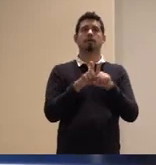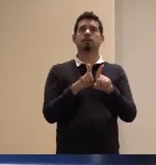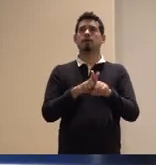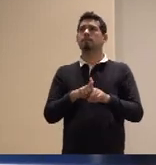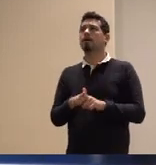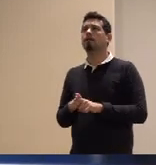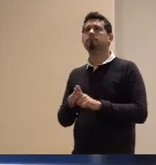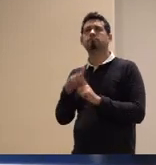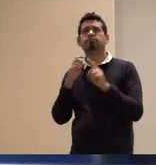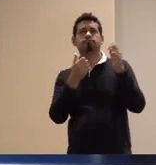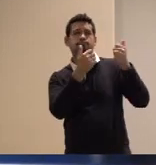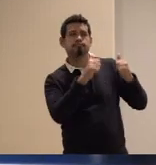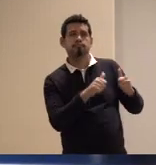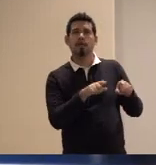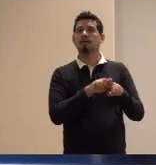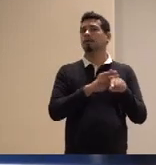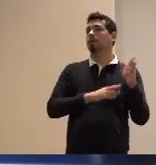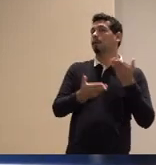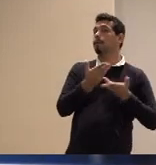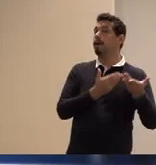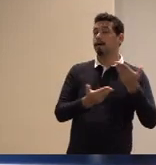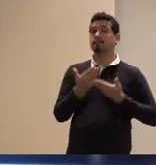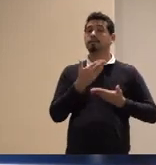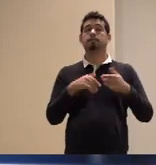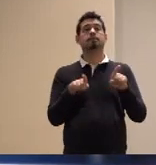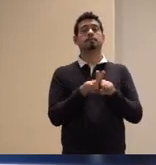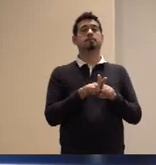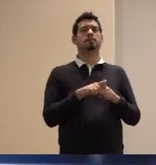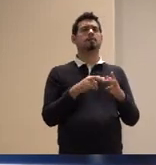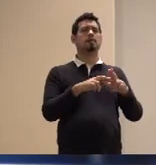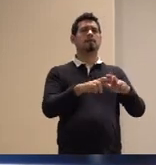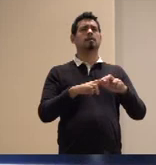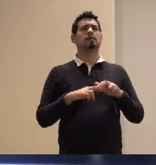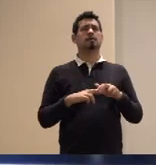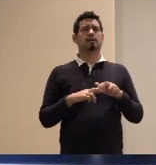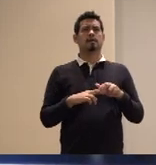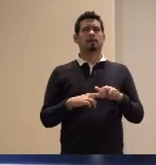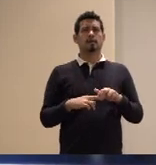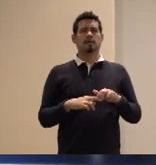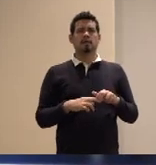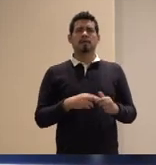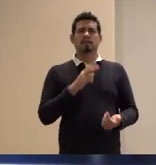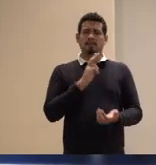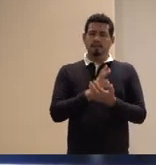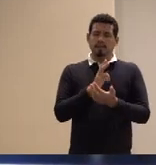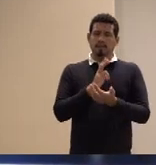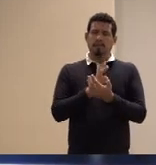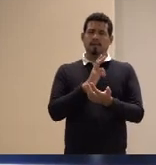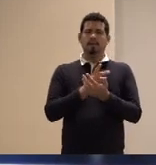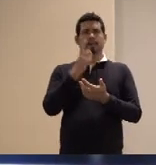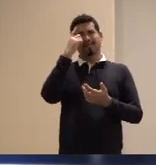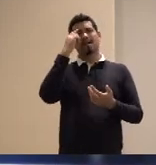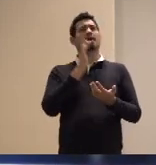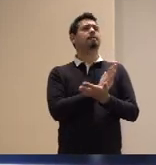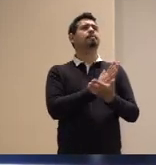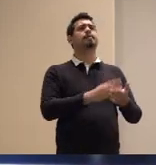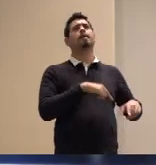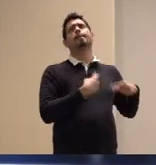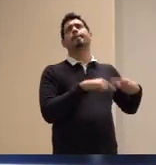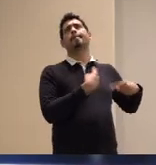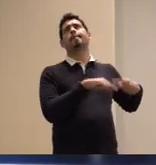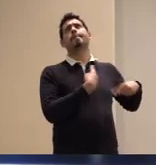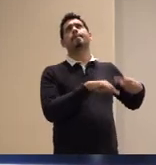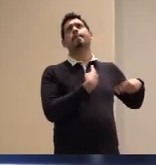as demandas, para discutir, porque eu também sempre penso, às vezes a gente discute muito, mas